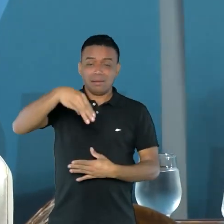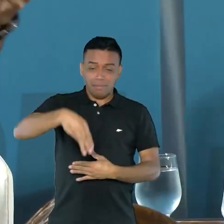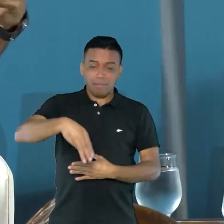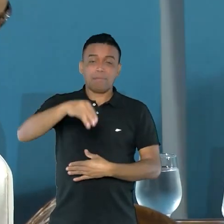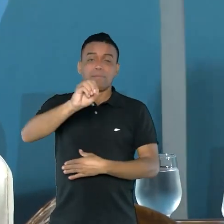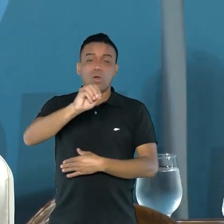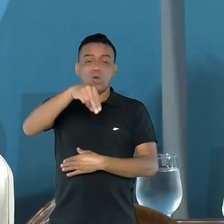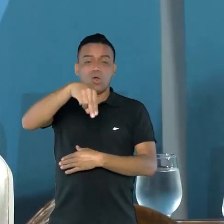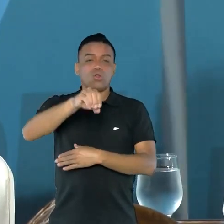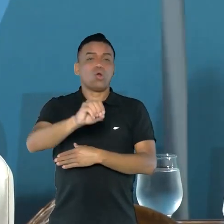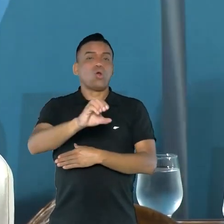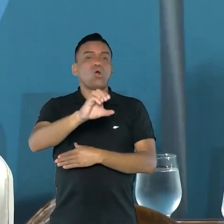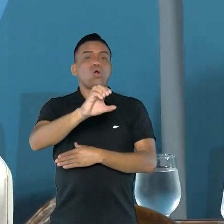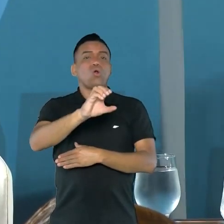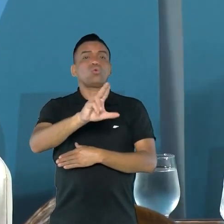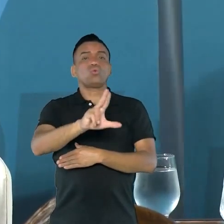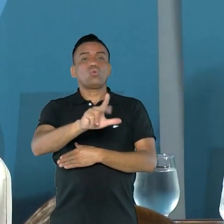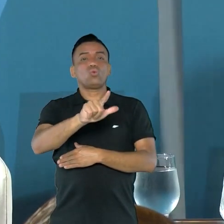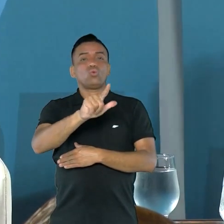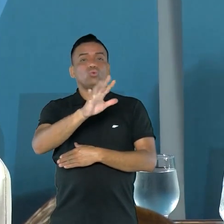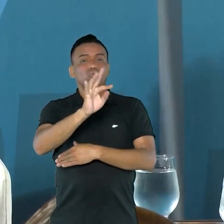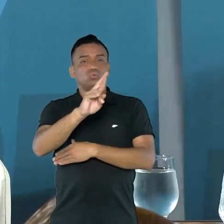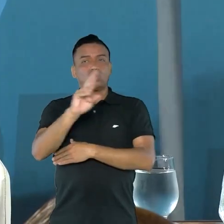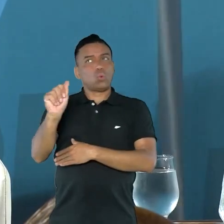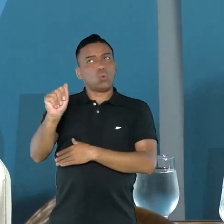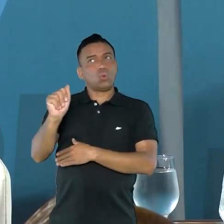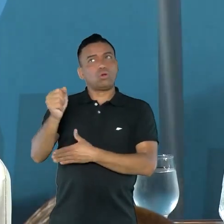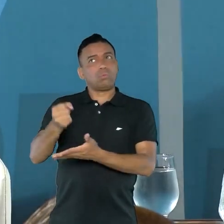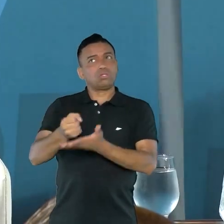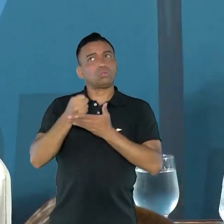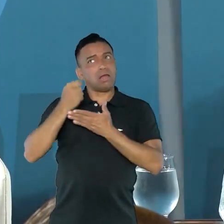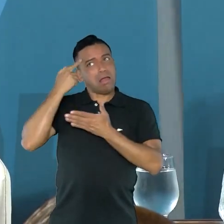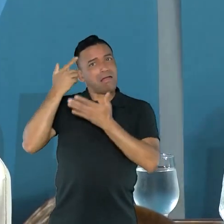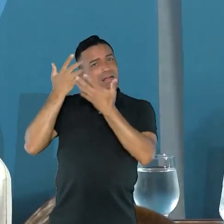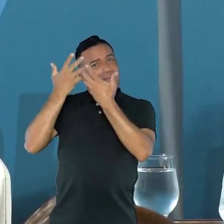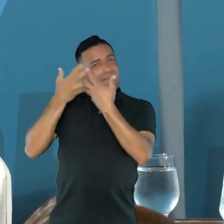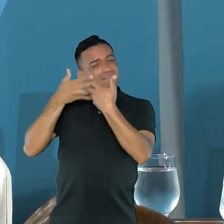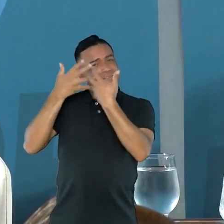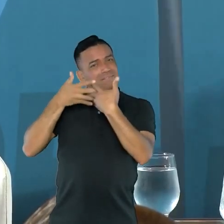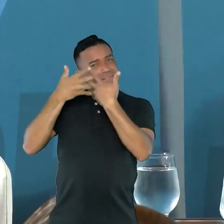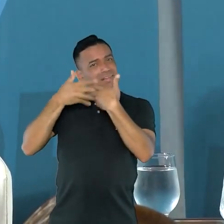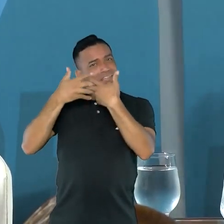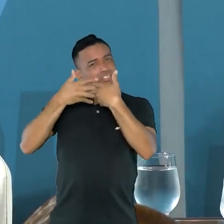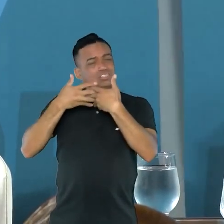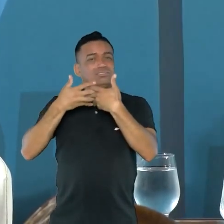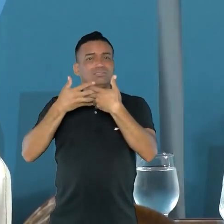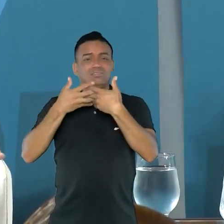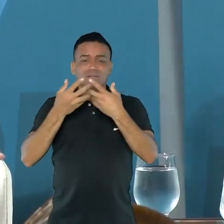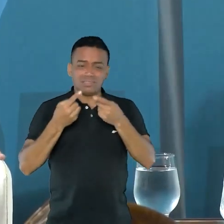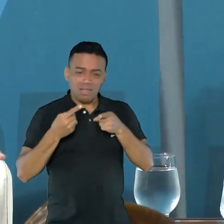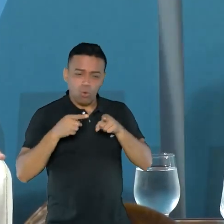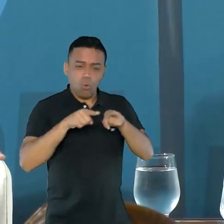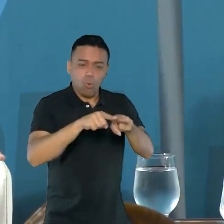como você pode nos ajudar a refletir sobre isso, né? Nessa concomitância, né? como